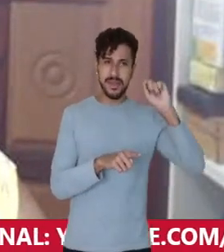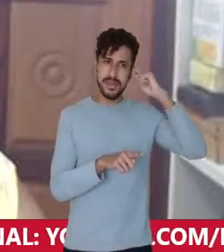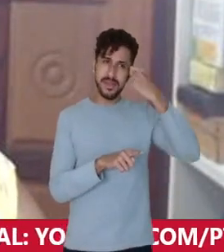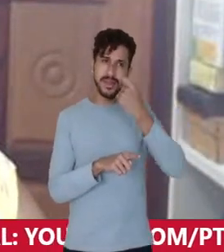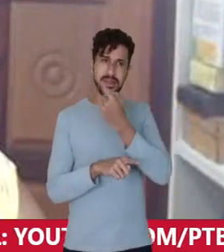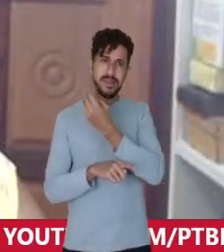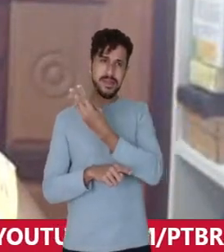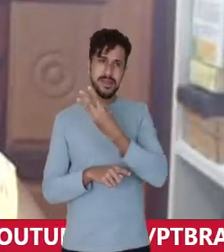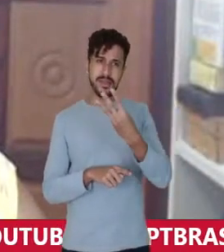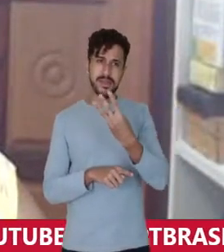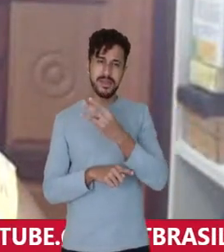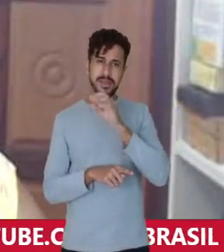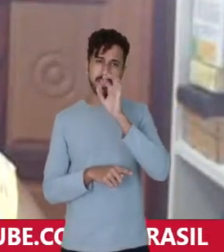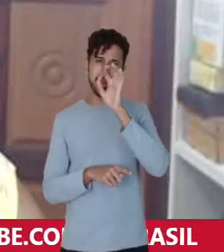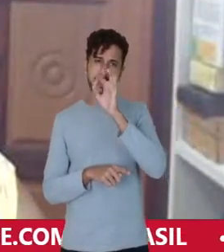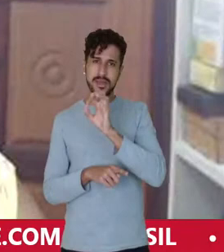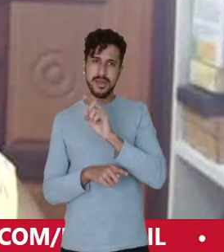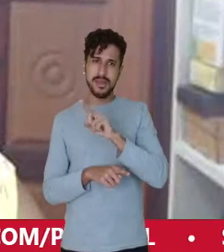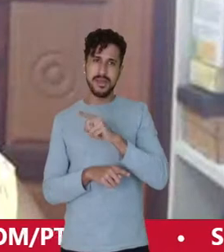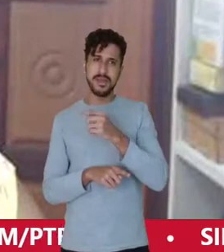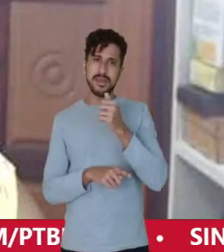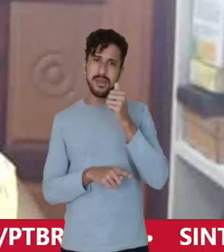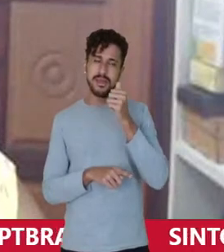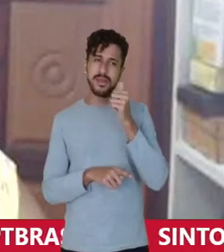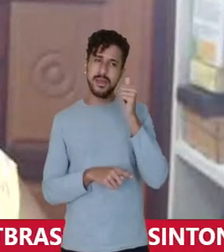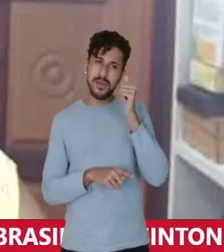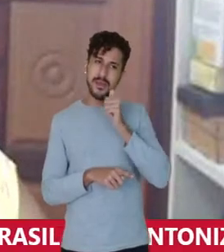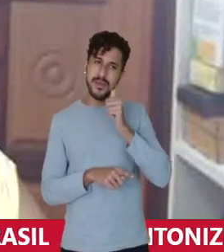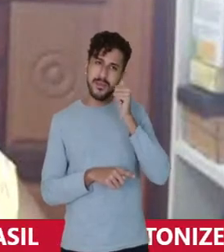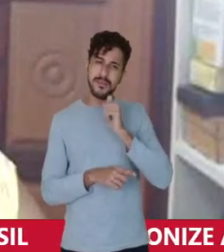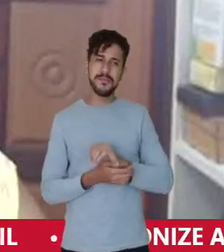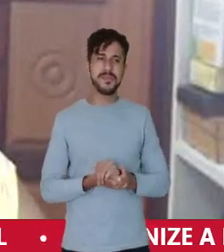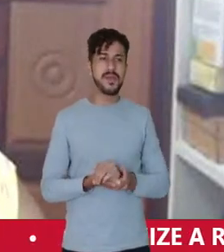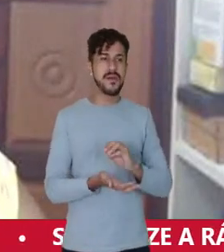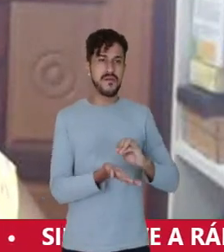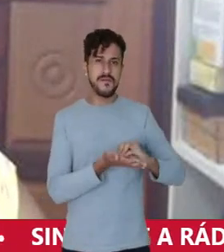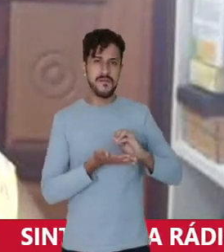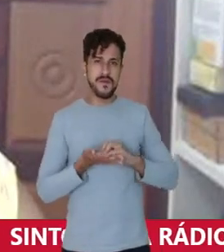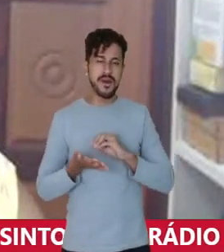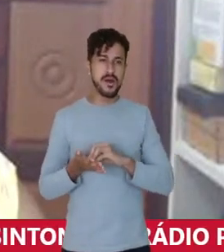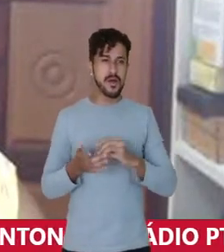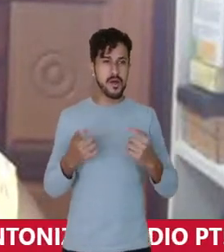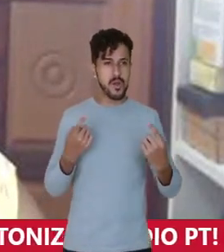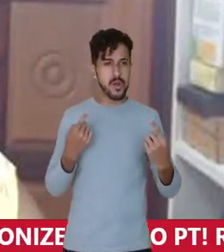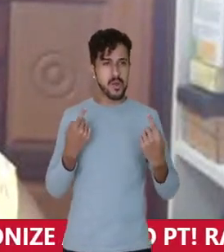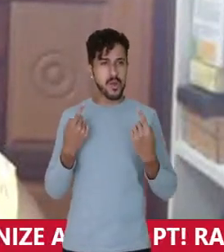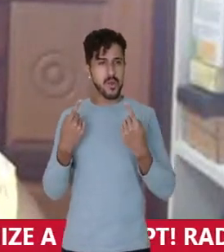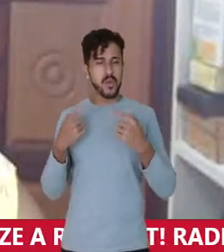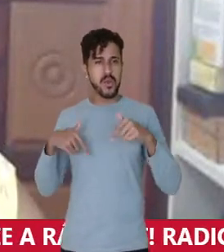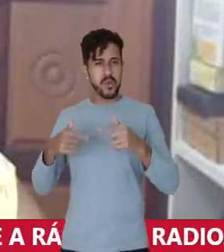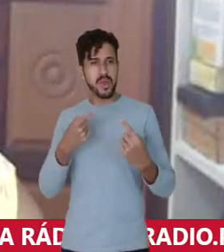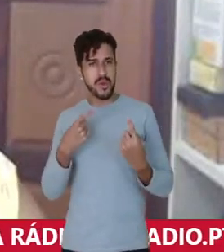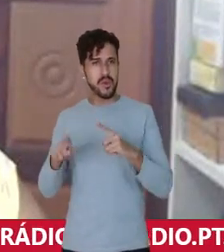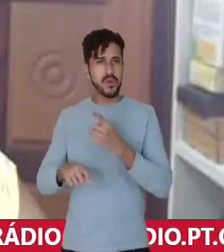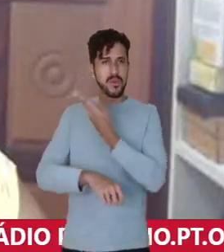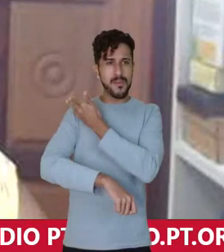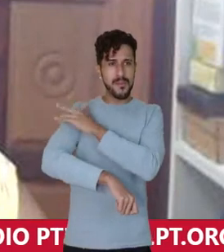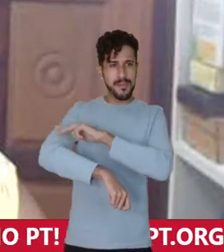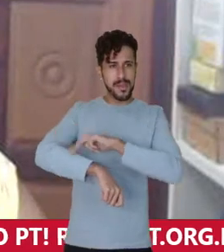e 33% meninas. A falta de combate ao racismo estrutural no